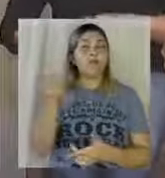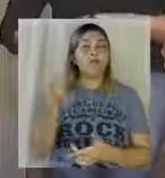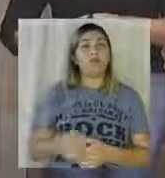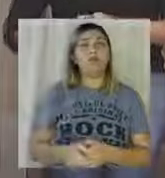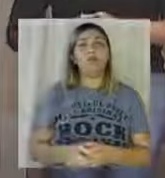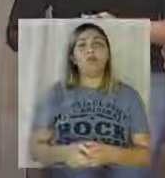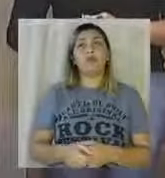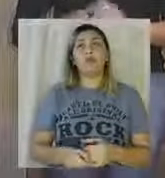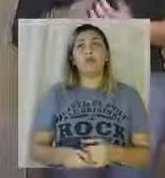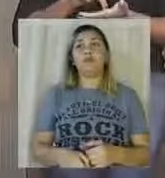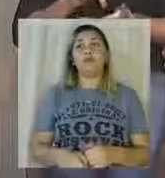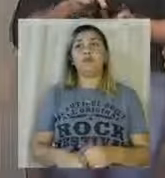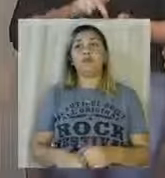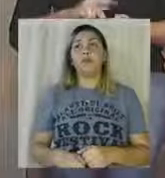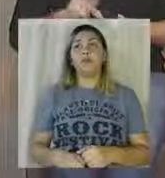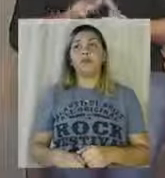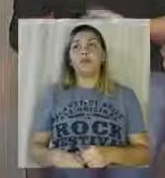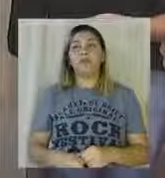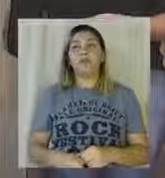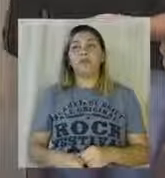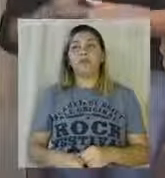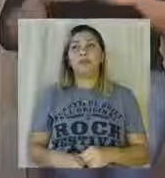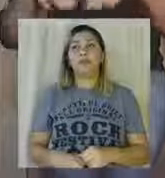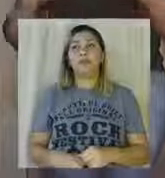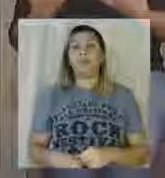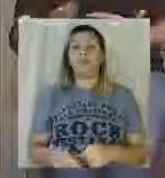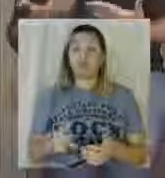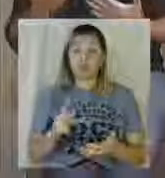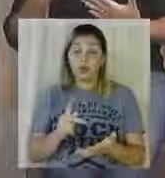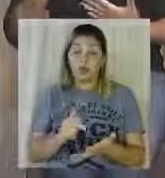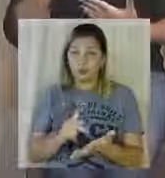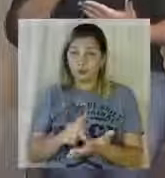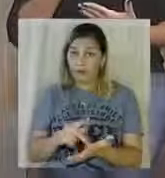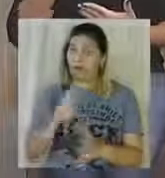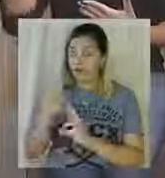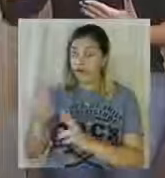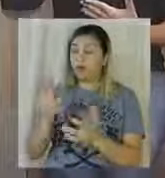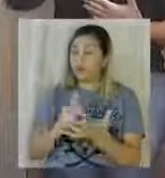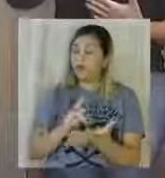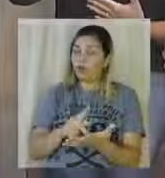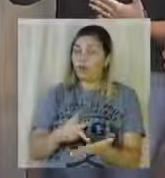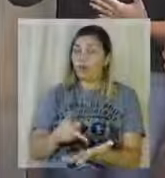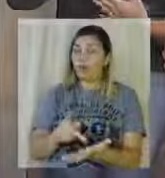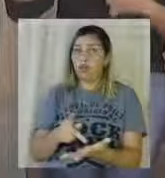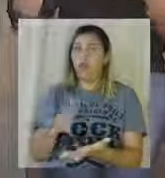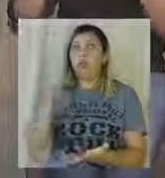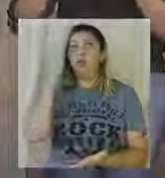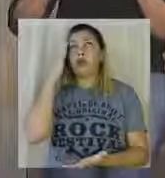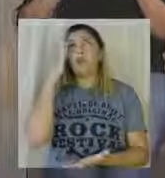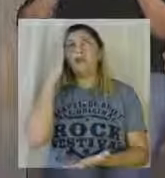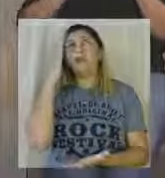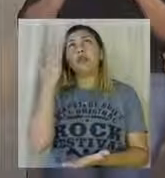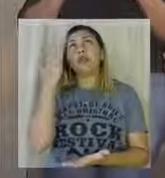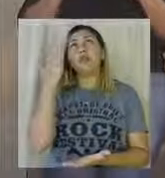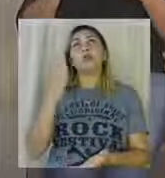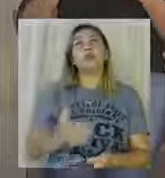É verdade. Então eu penso assim,